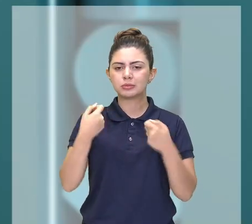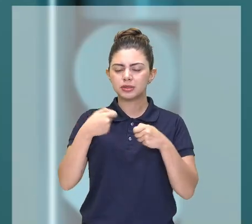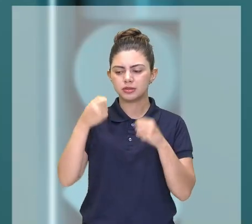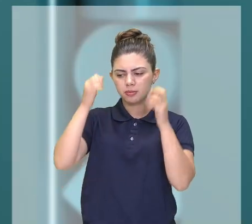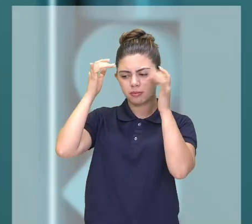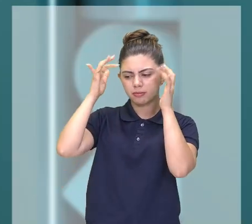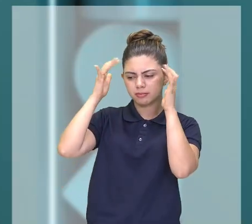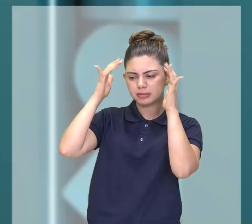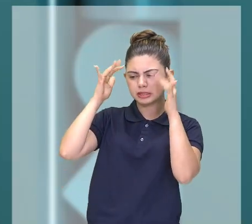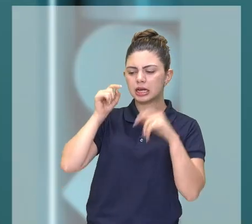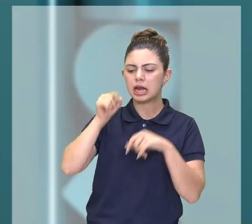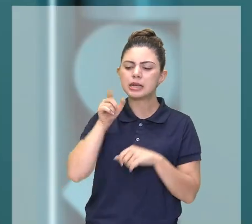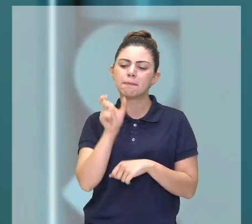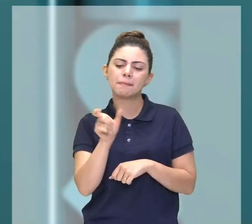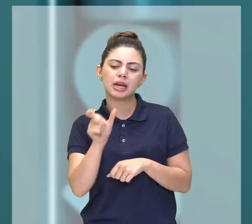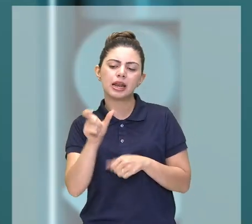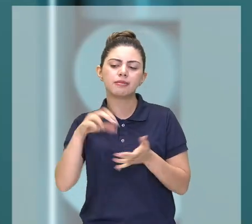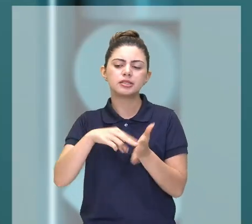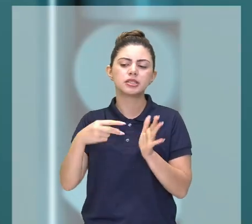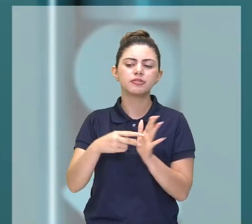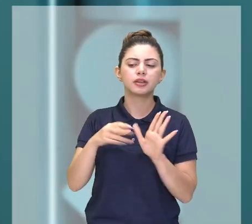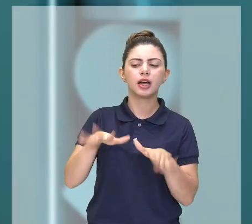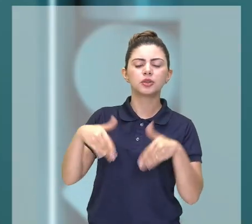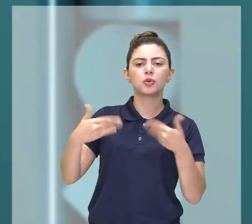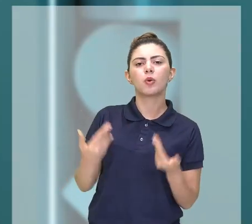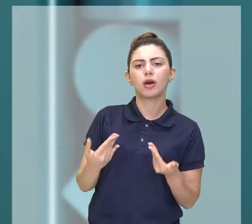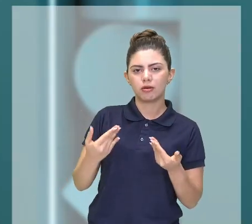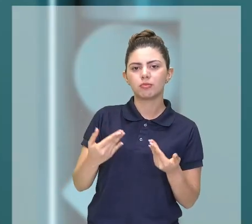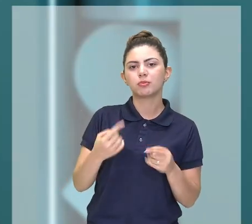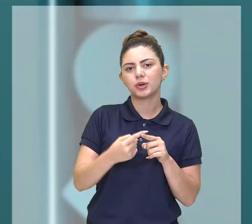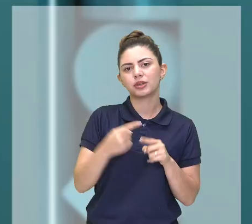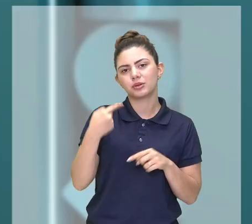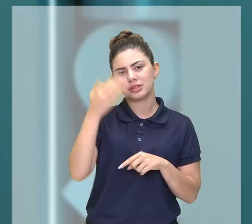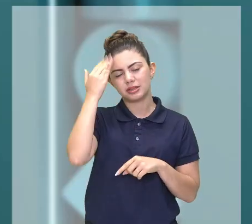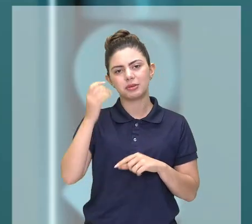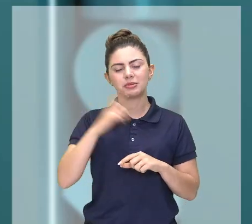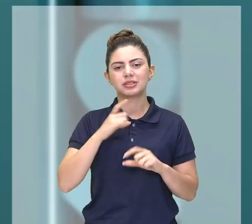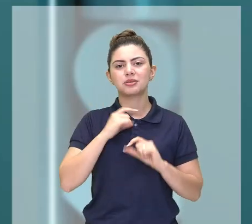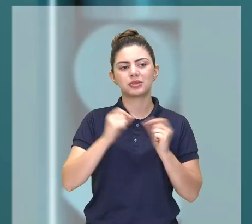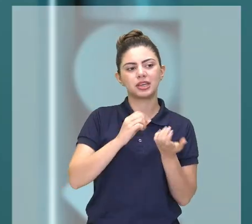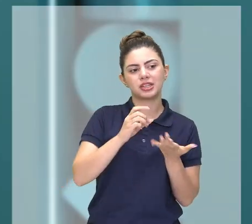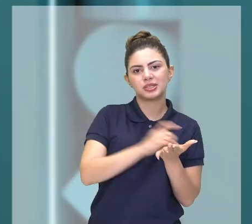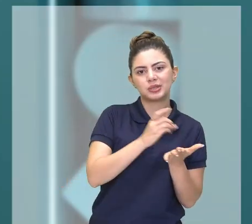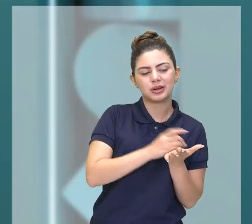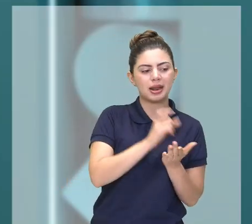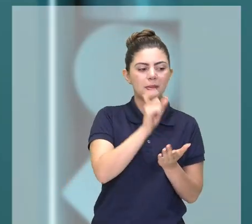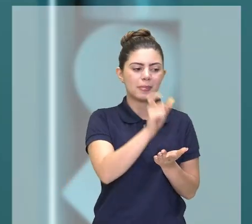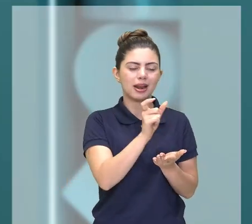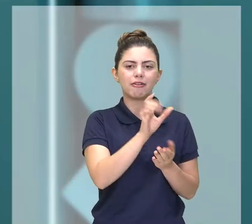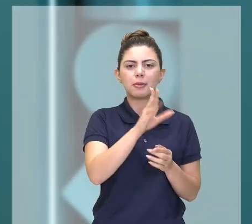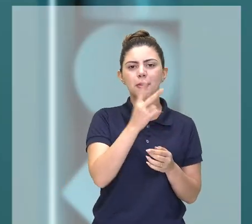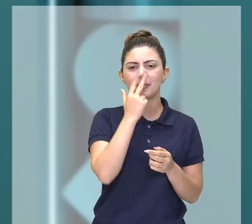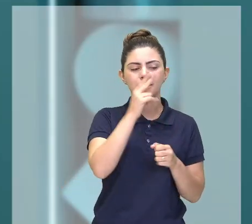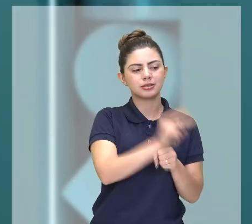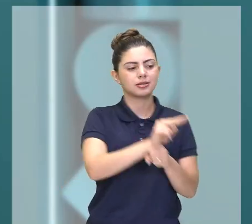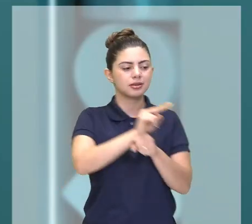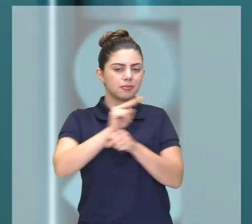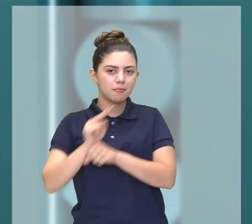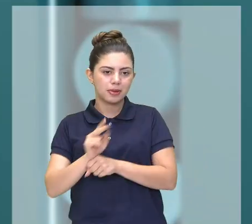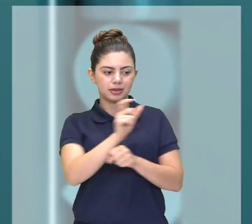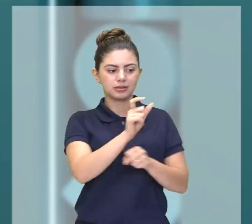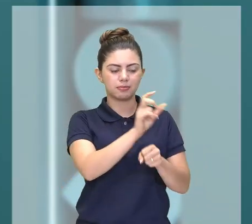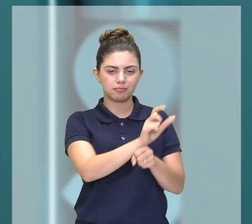conforto, daqueles efeitos de sentido literal do dicionário e faz com que a